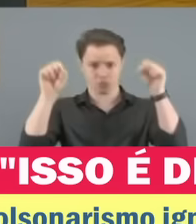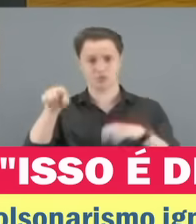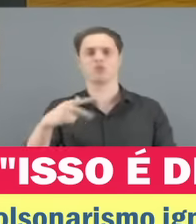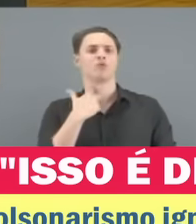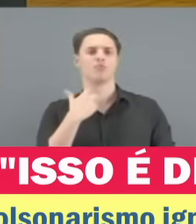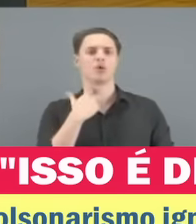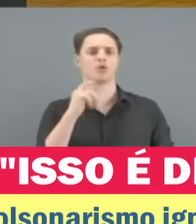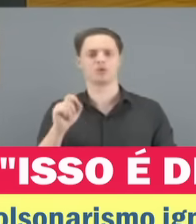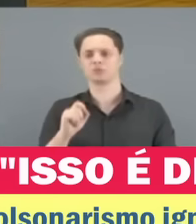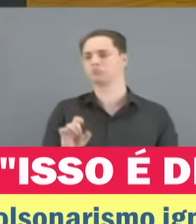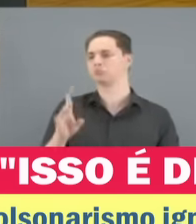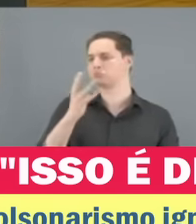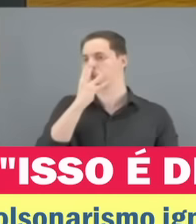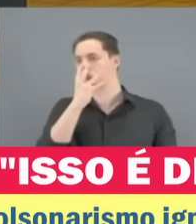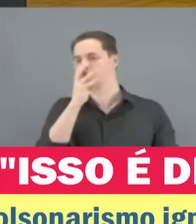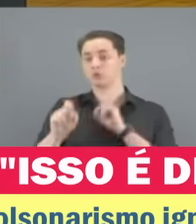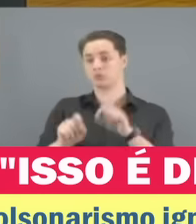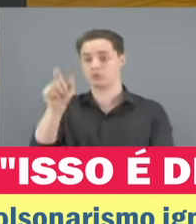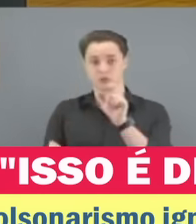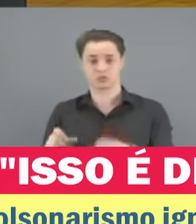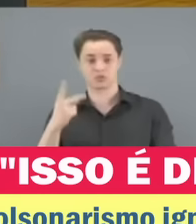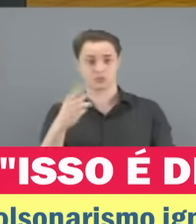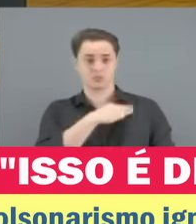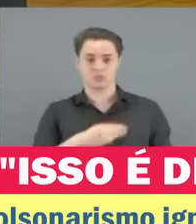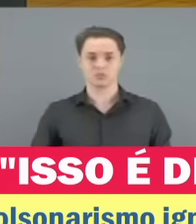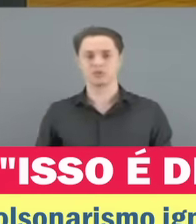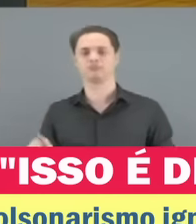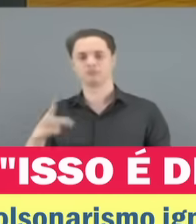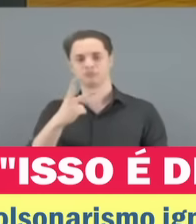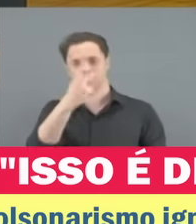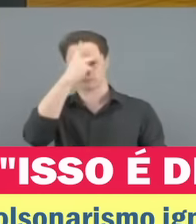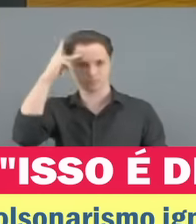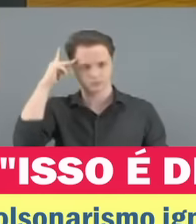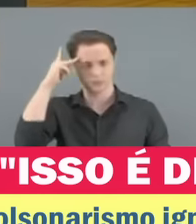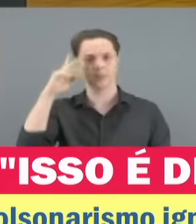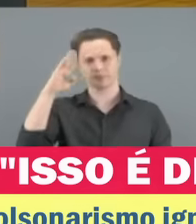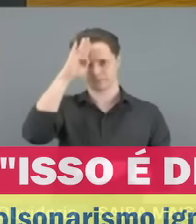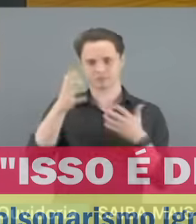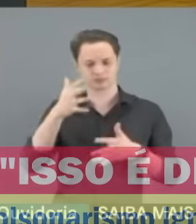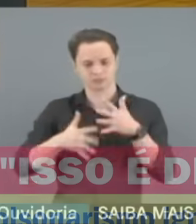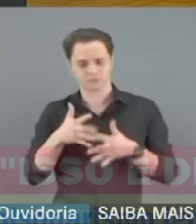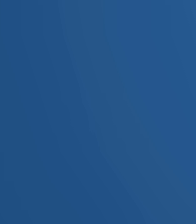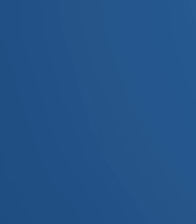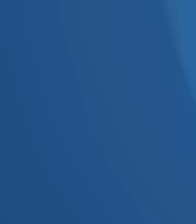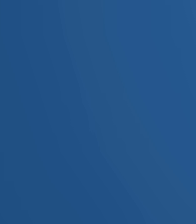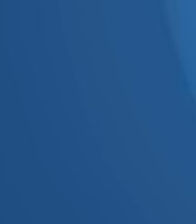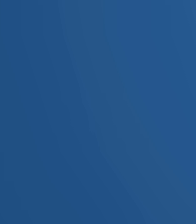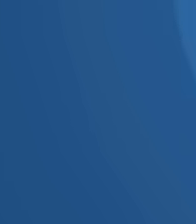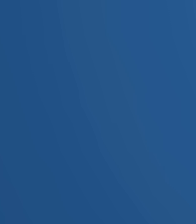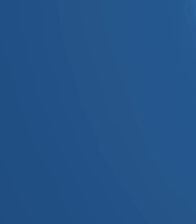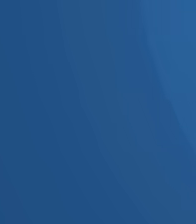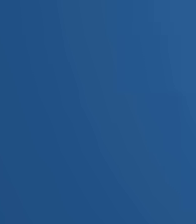ficar, ele, assistindo o que esses ministros, dois ministros, terrivelmente bolsonaristas, querem fazer, obstruindo o Congresso Nacional.